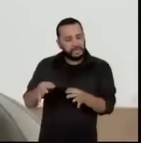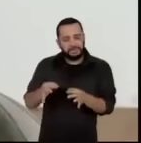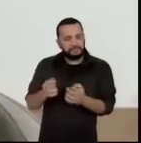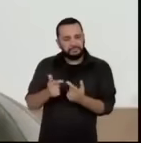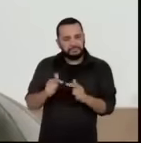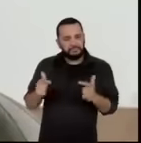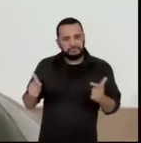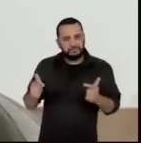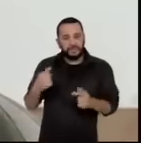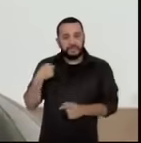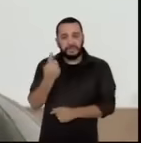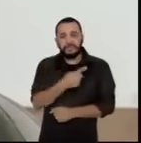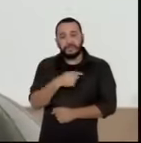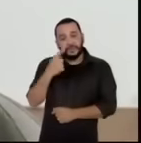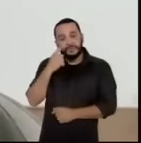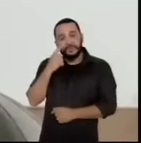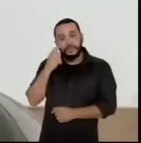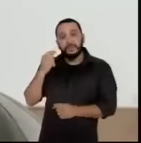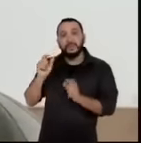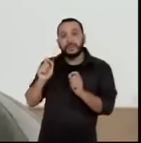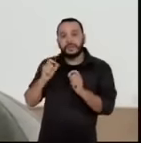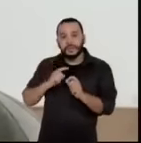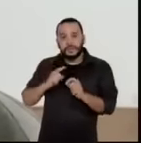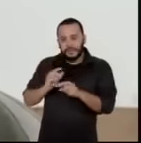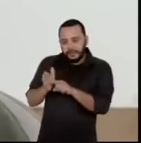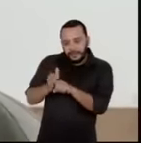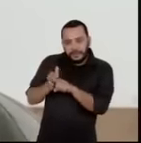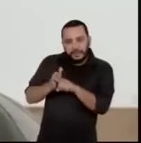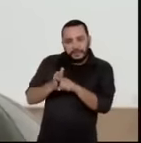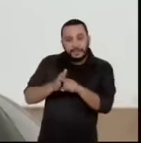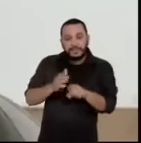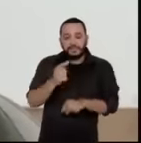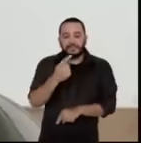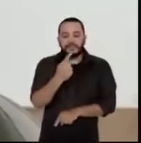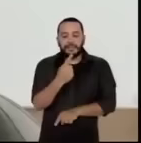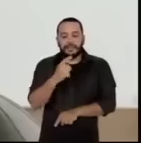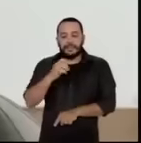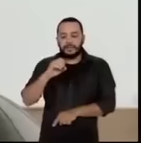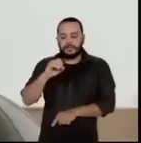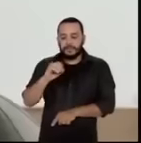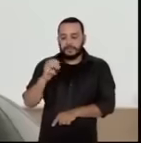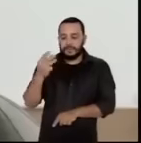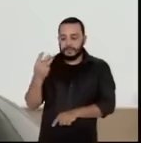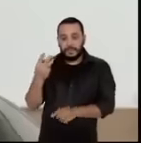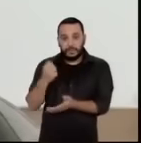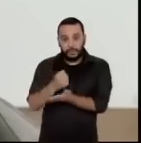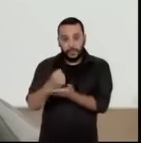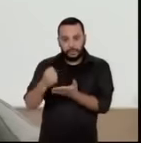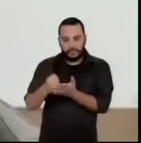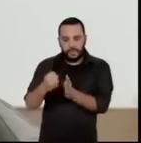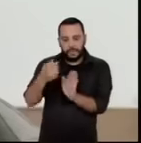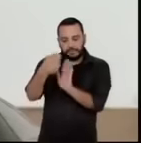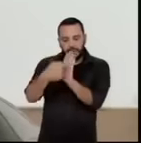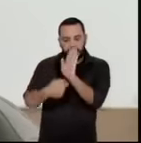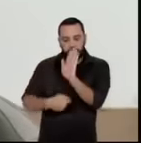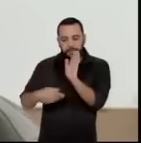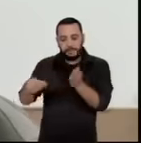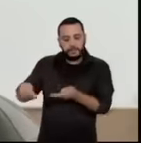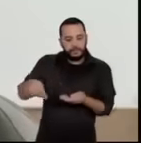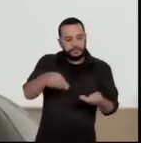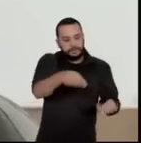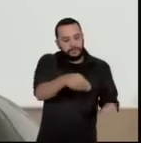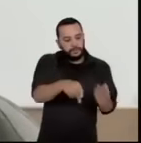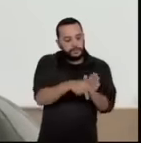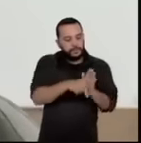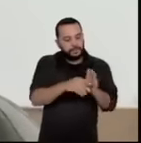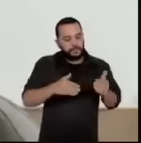volume bastante significativo dos 103 contratos do Fundo Amazônia, que foram remetidos para o Ministério do Meio Ambiente a partir